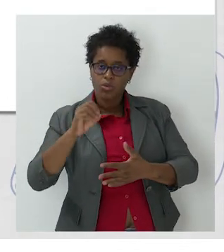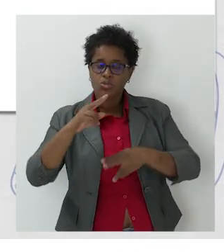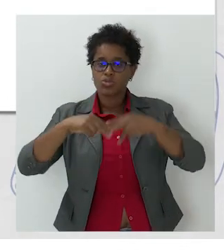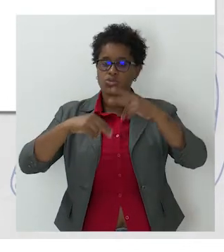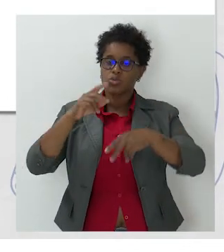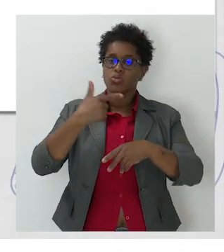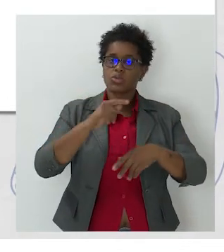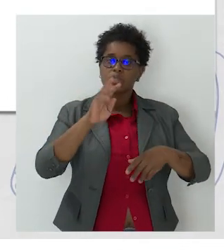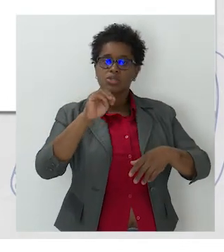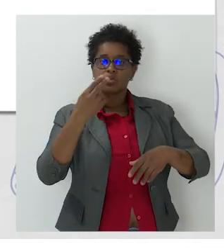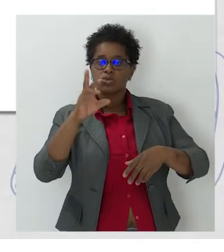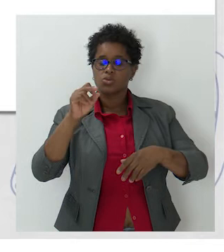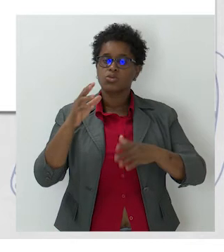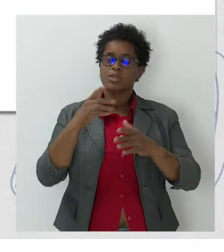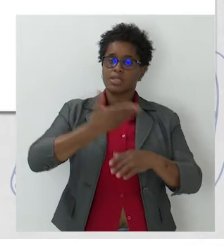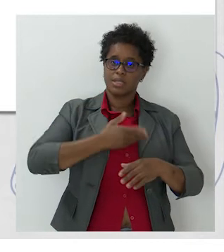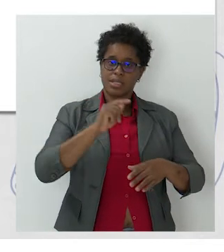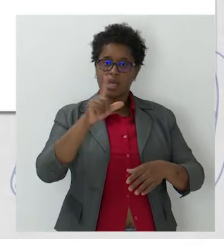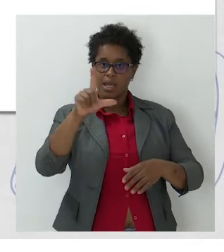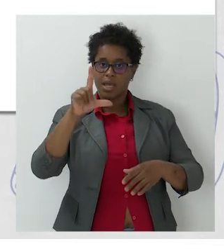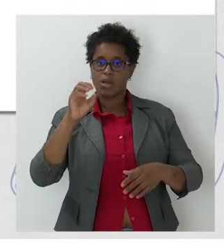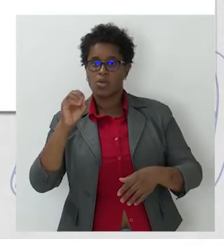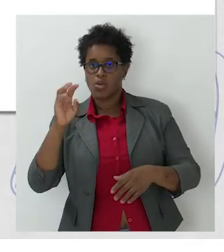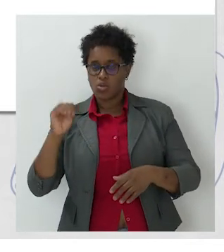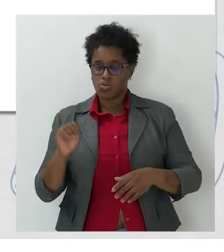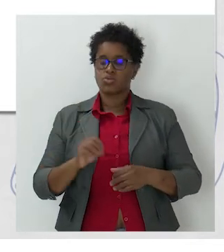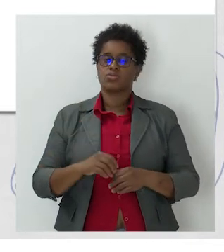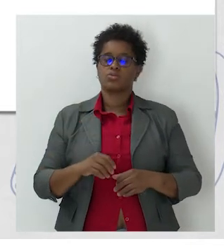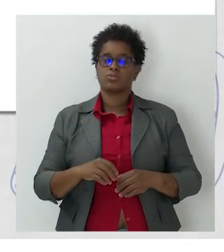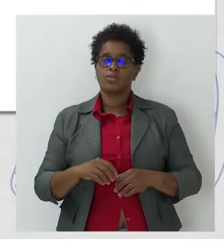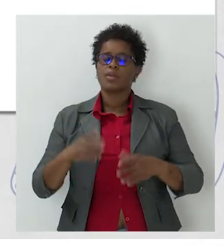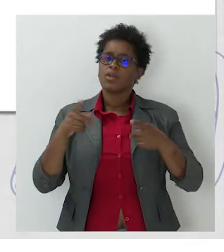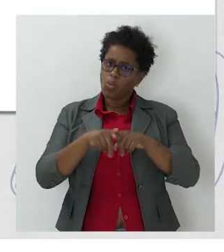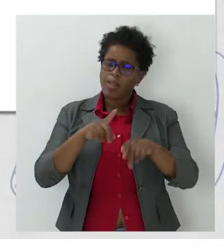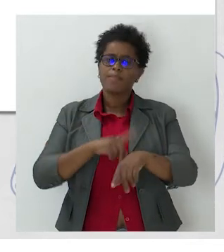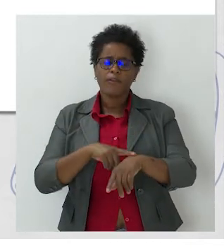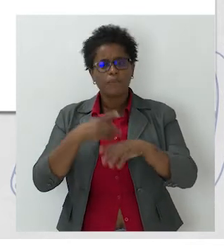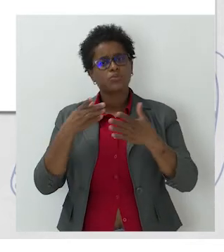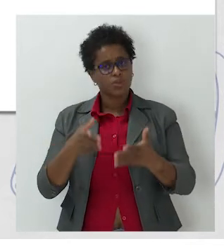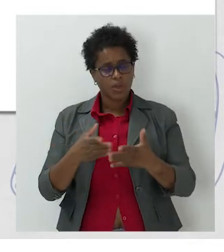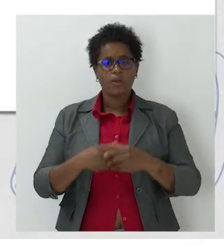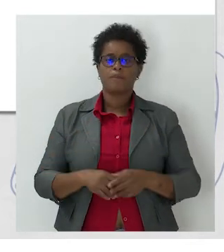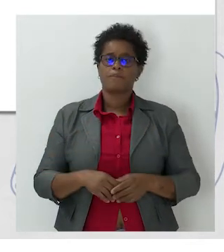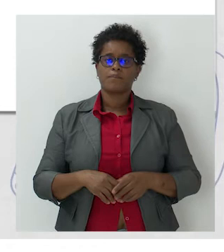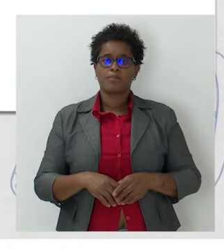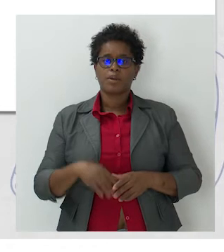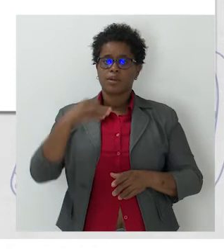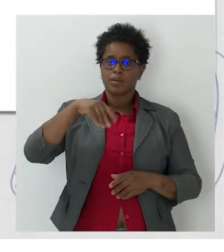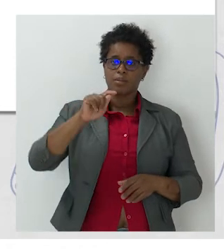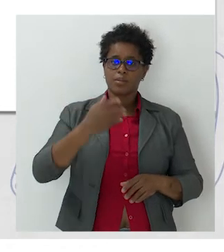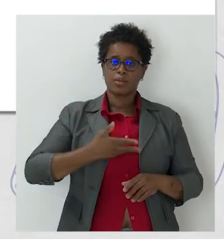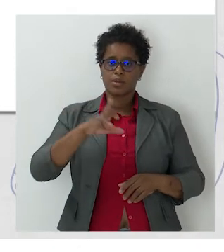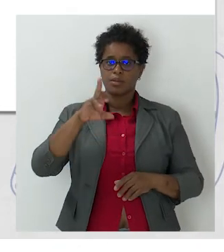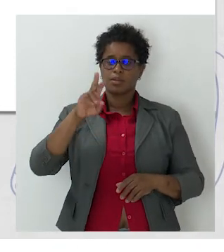o tesouro de Delos, que ao mesmo tempo servia para apetrechamento